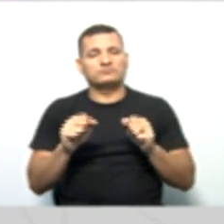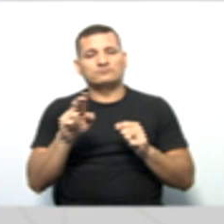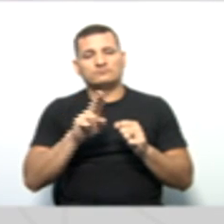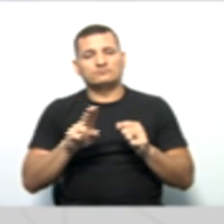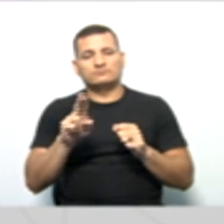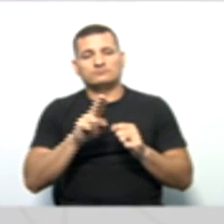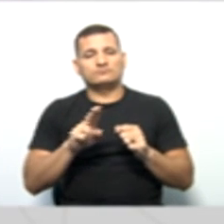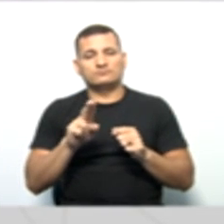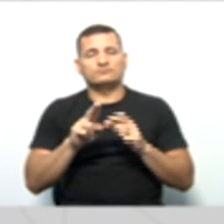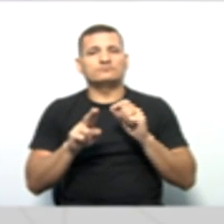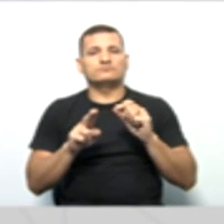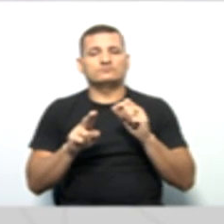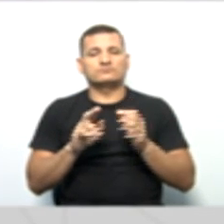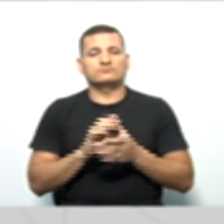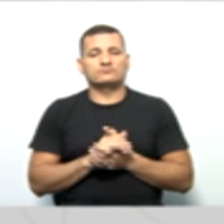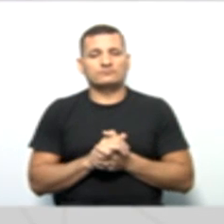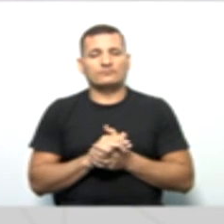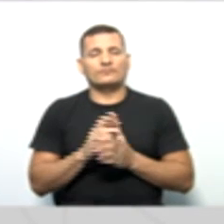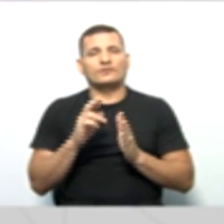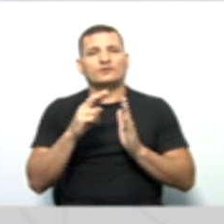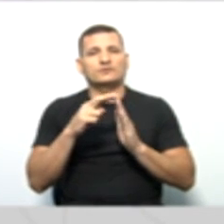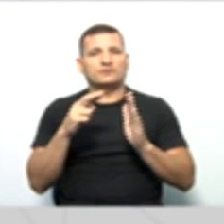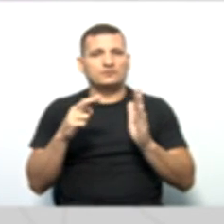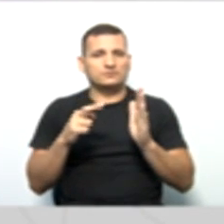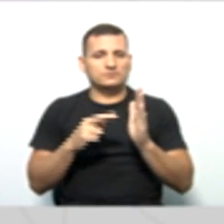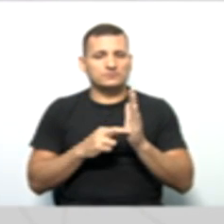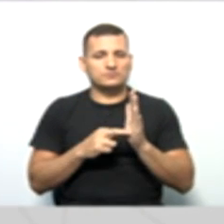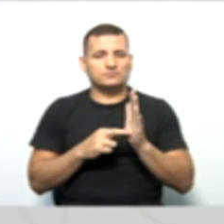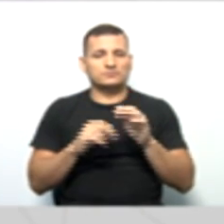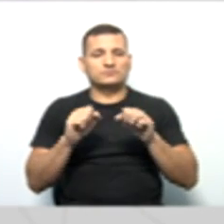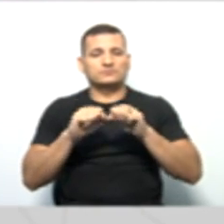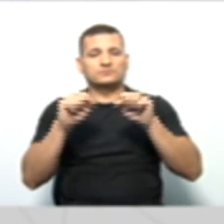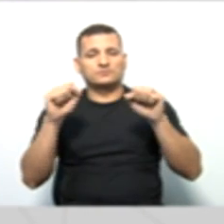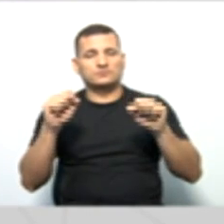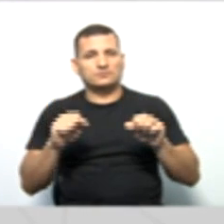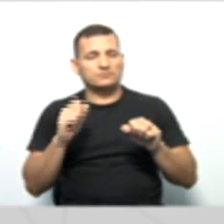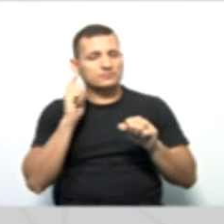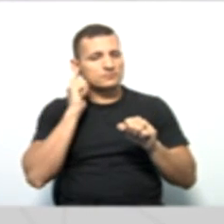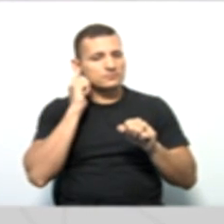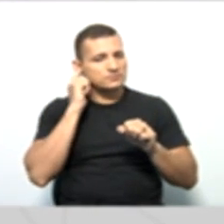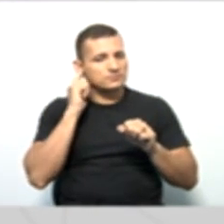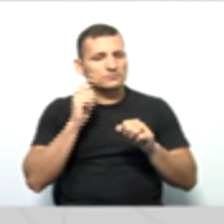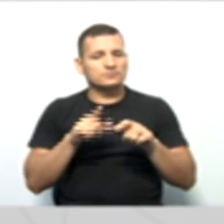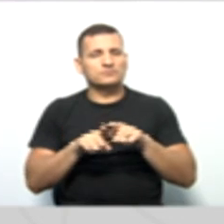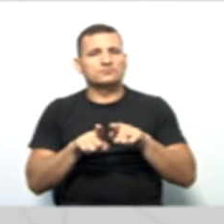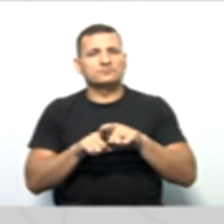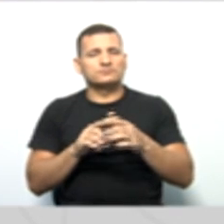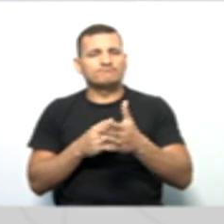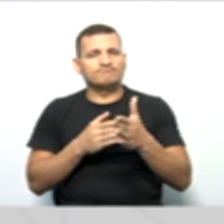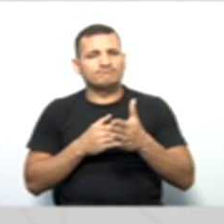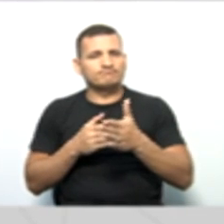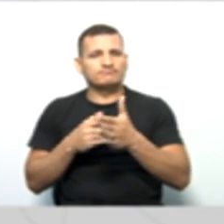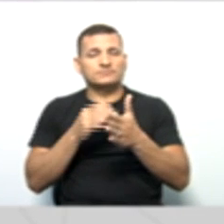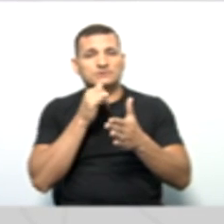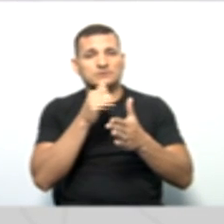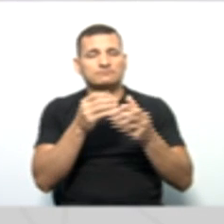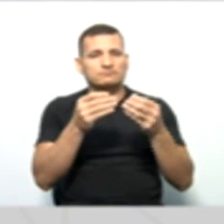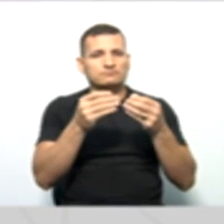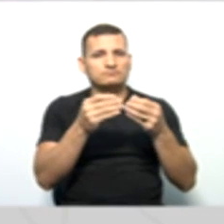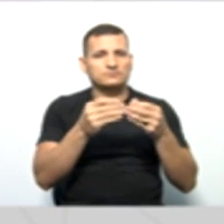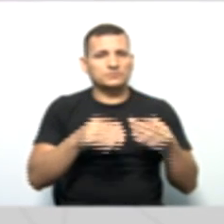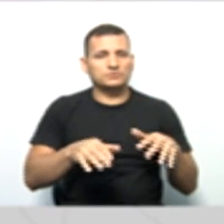fim de satisfazer os requisitos definidos para o sistema e as restrições que afetam o modelo pelo qual o